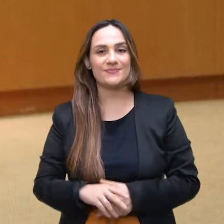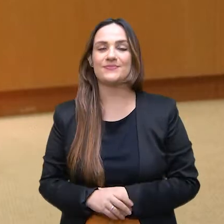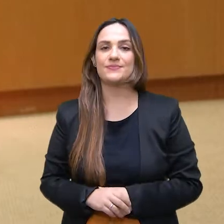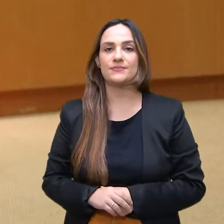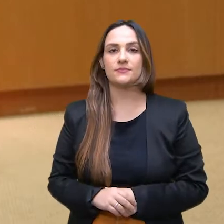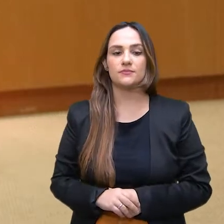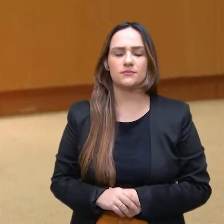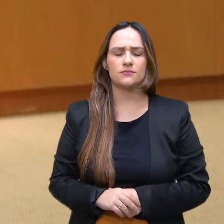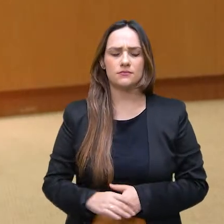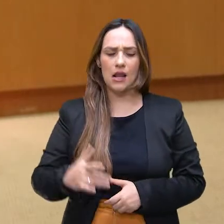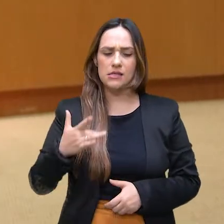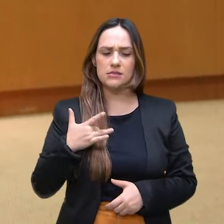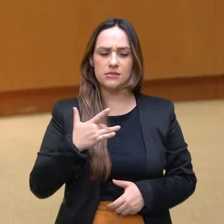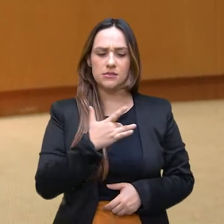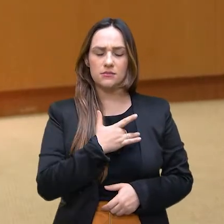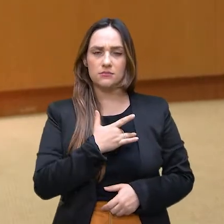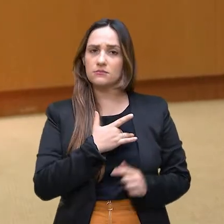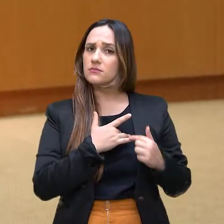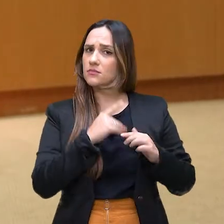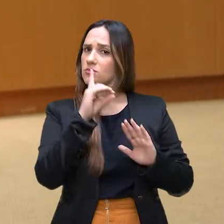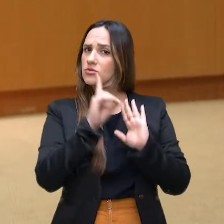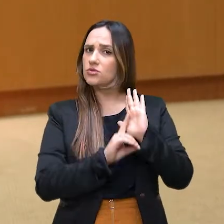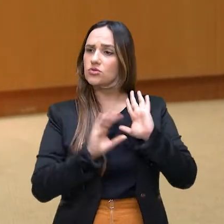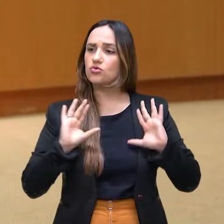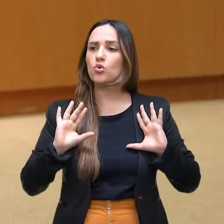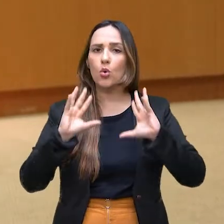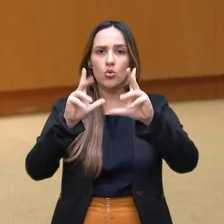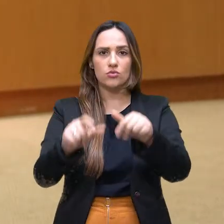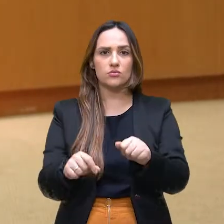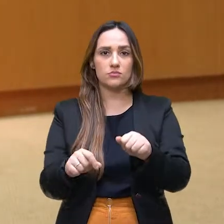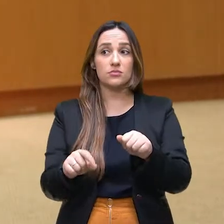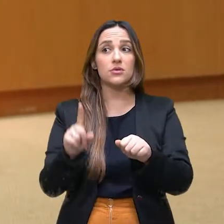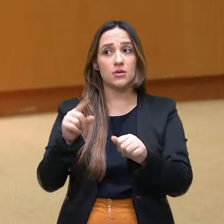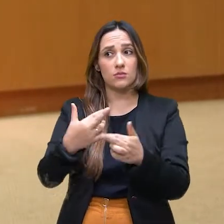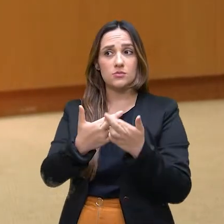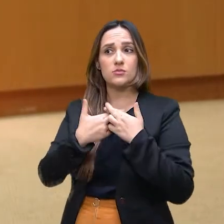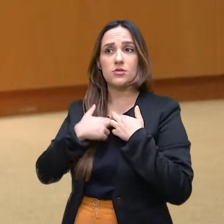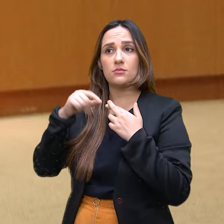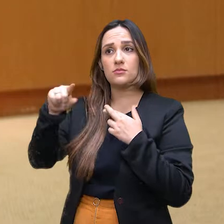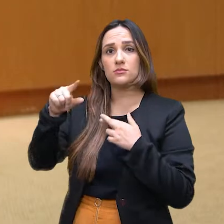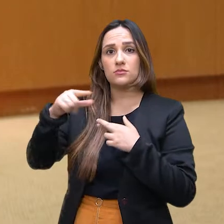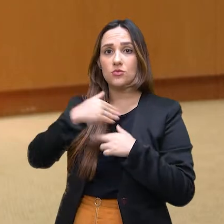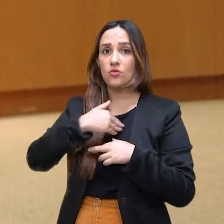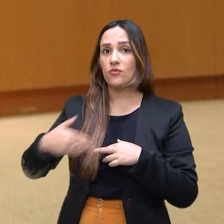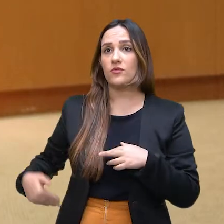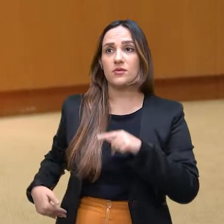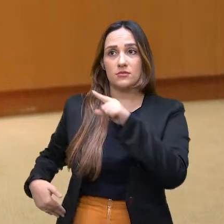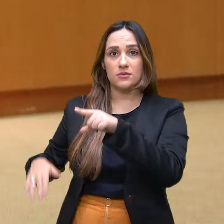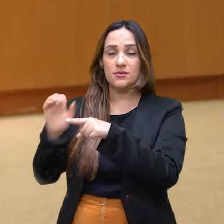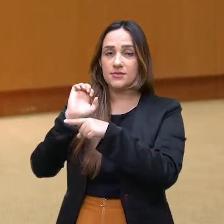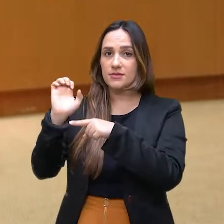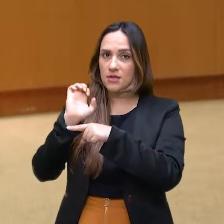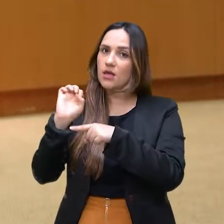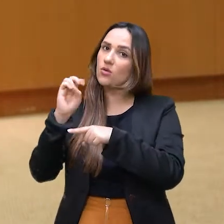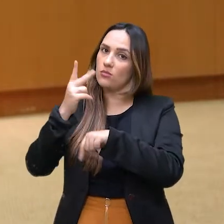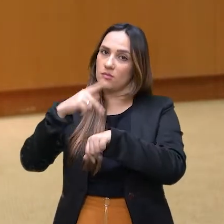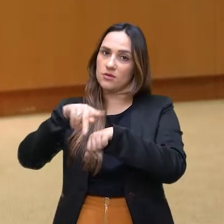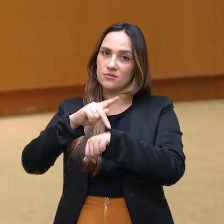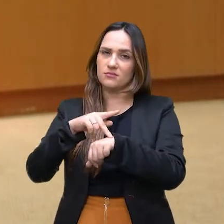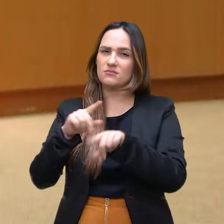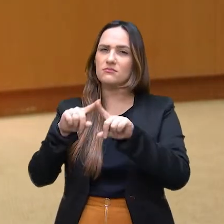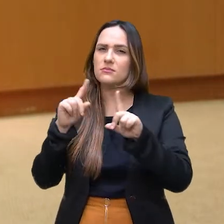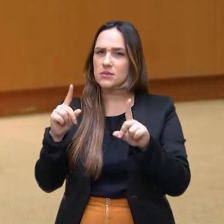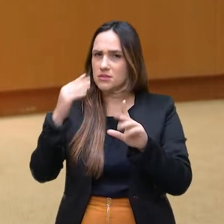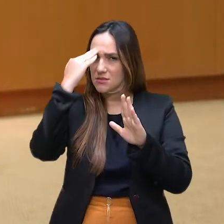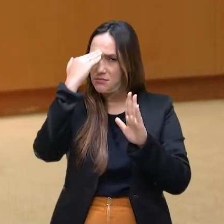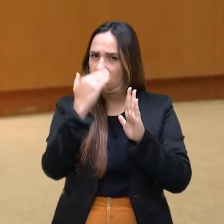Olá! A saúde é um direito de todos e um dever do Estado. Mas nem sempre esse direito é